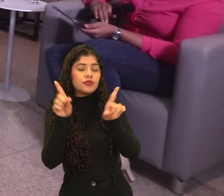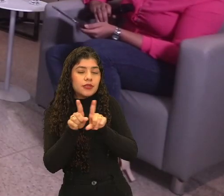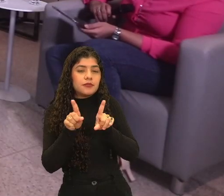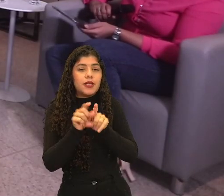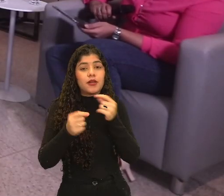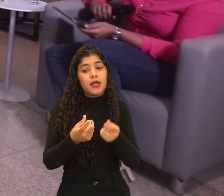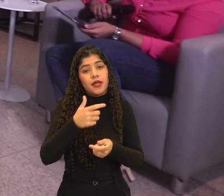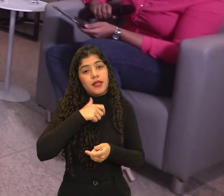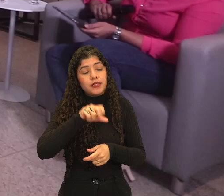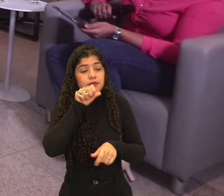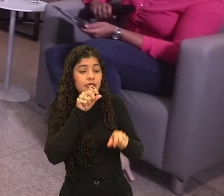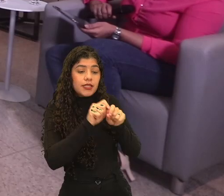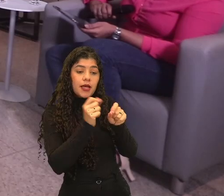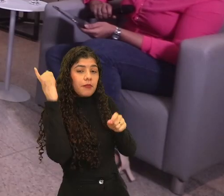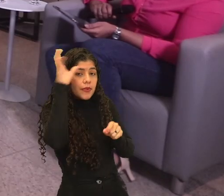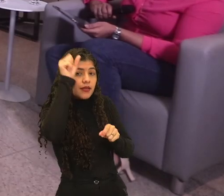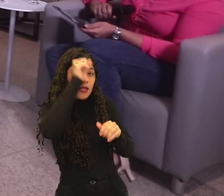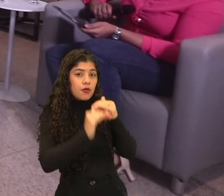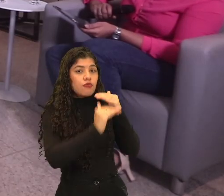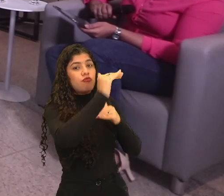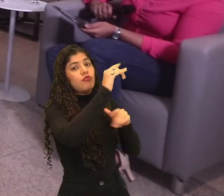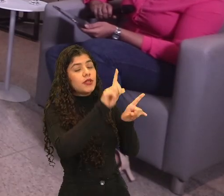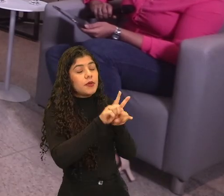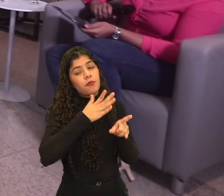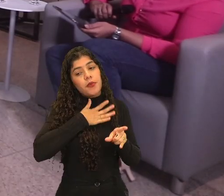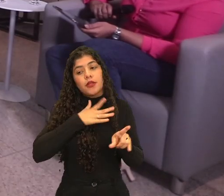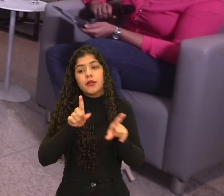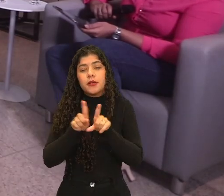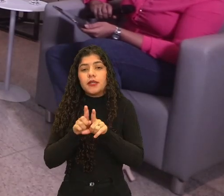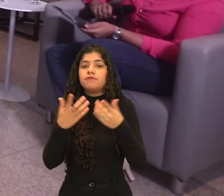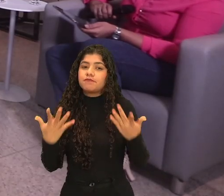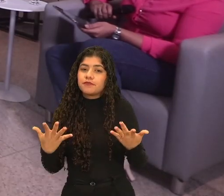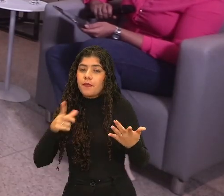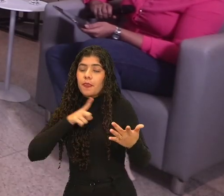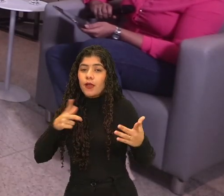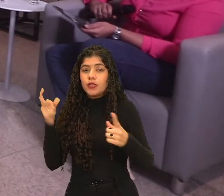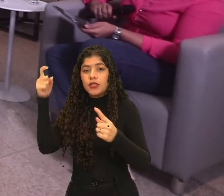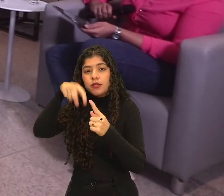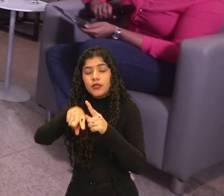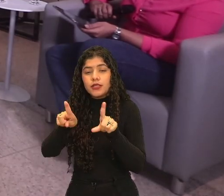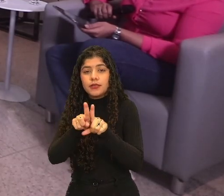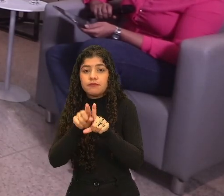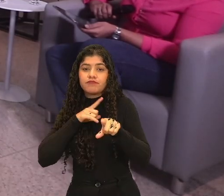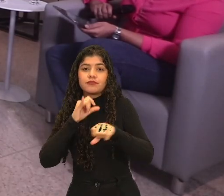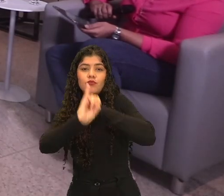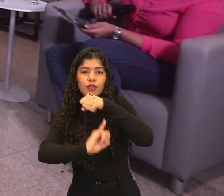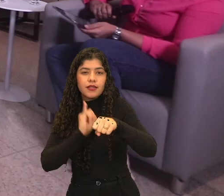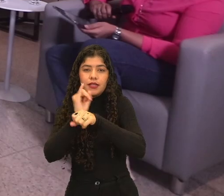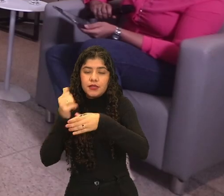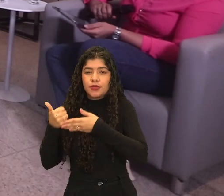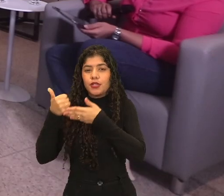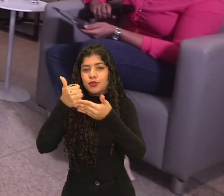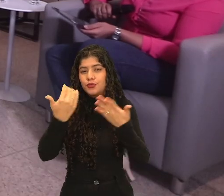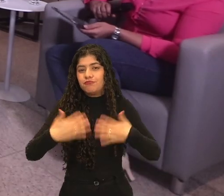Sim. Olha, tudo isso, vou tentar fazer isso aqui com o meu. Então, nesse ponto, a internet também,